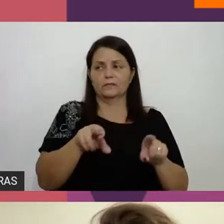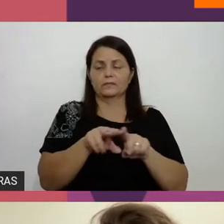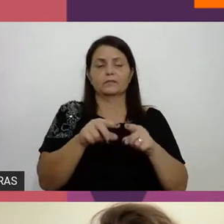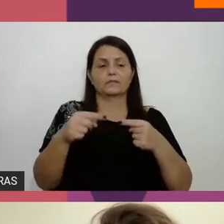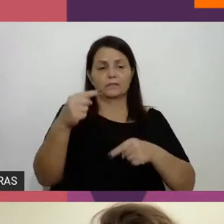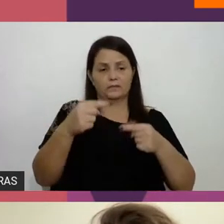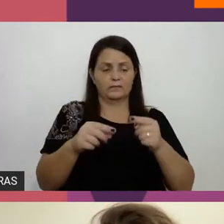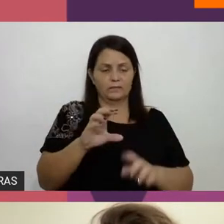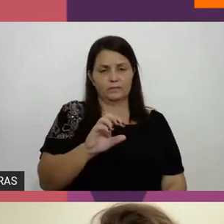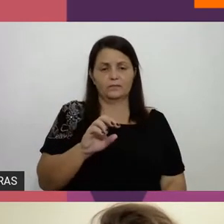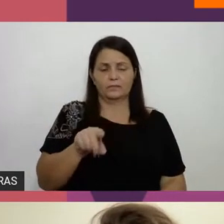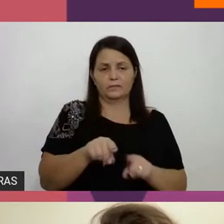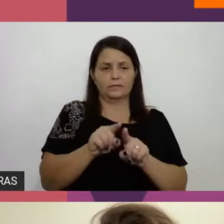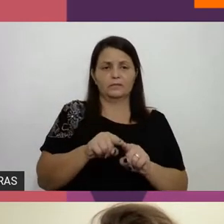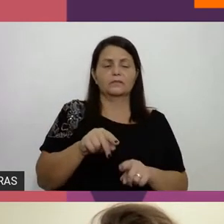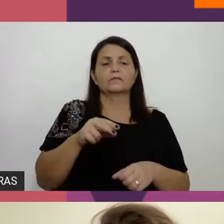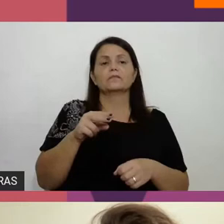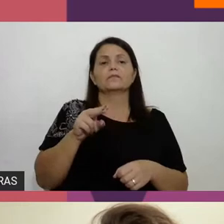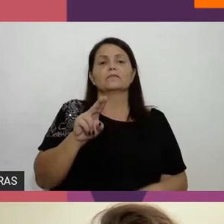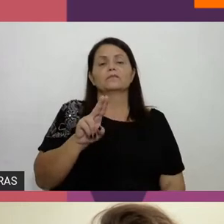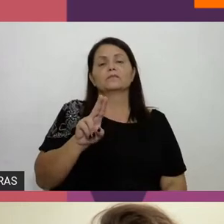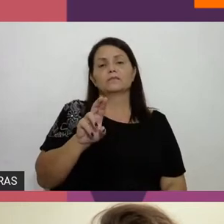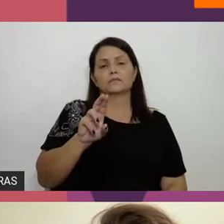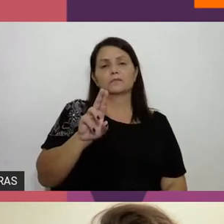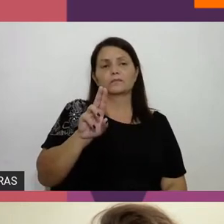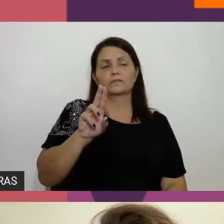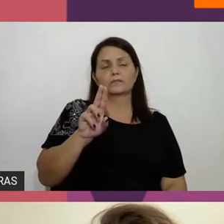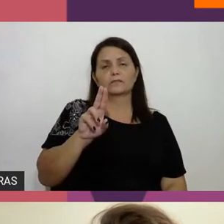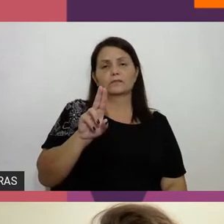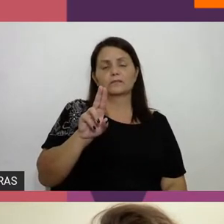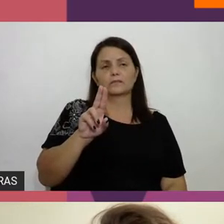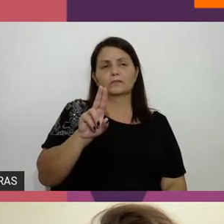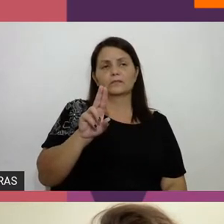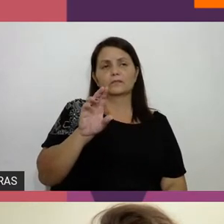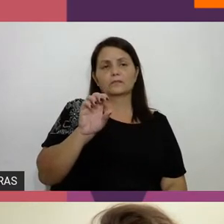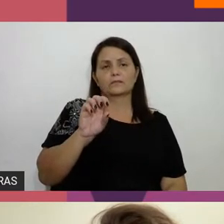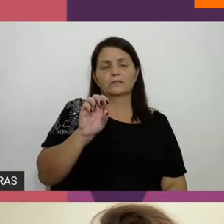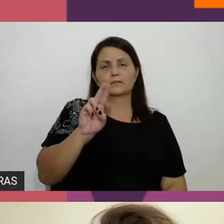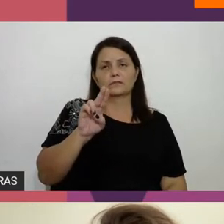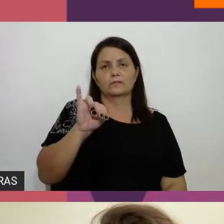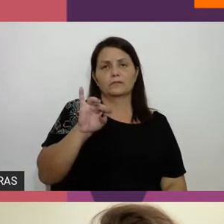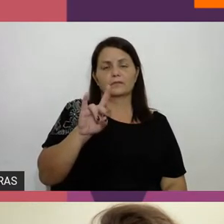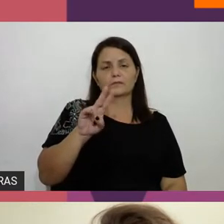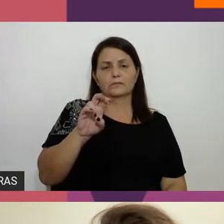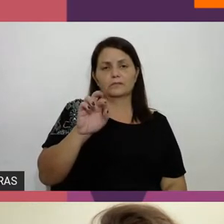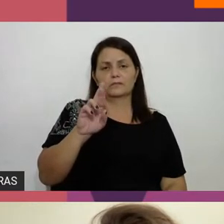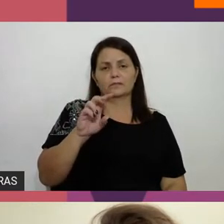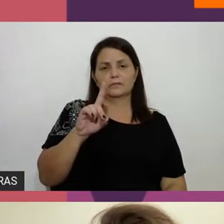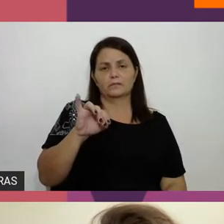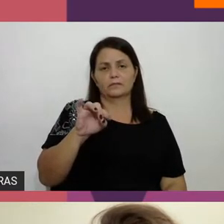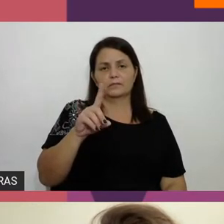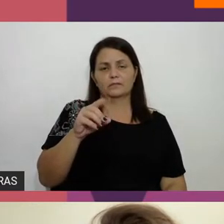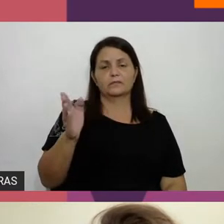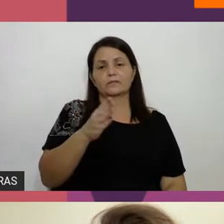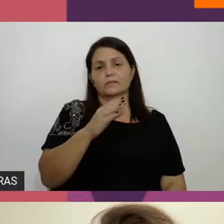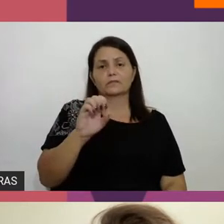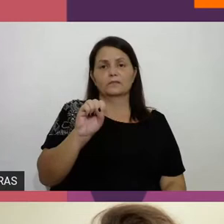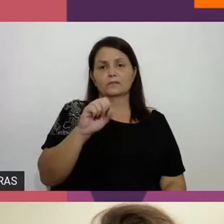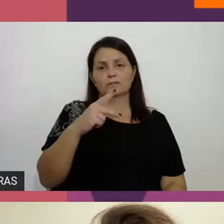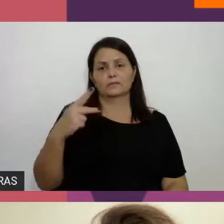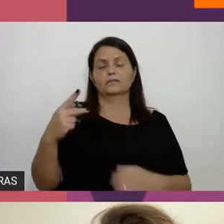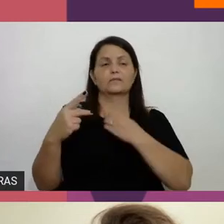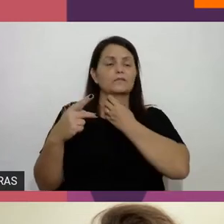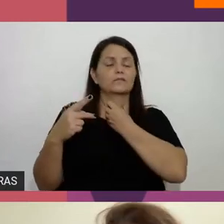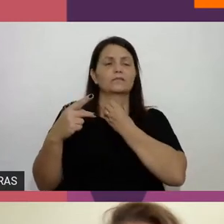crítica literária lá na Universidade de São Paulo escreve sobre literatura para diversos veículos ir mas eles estarão em